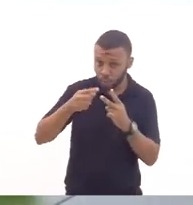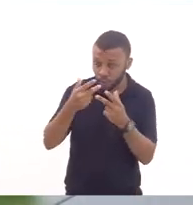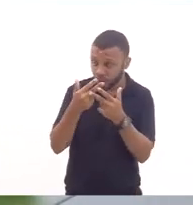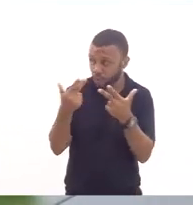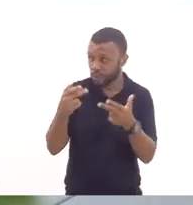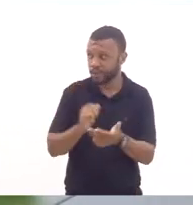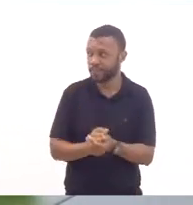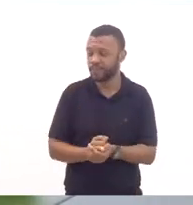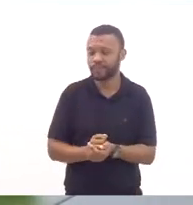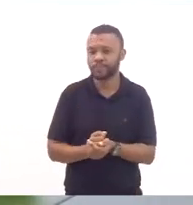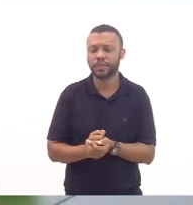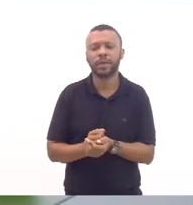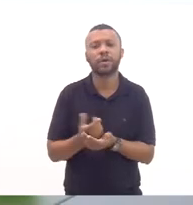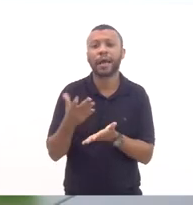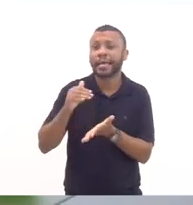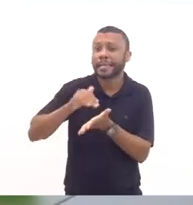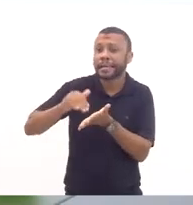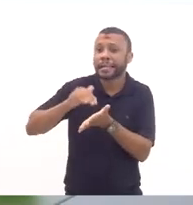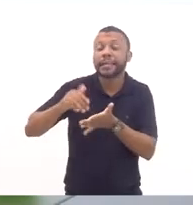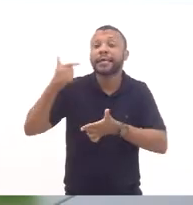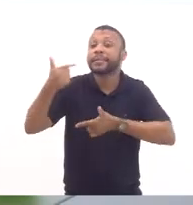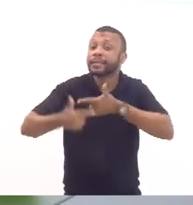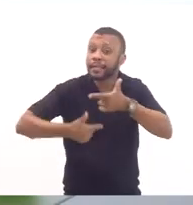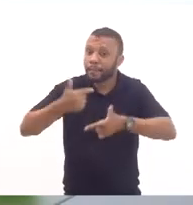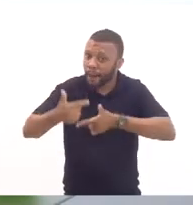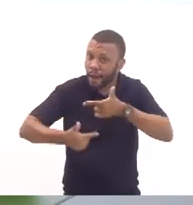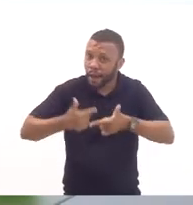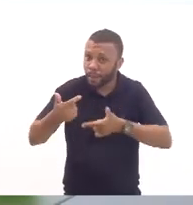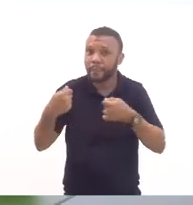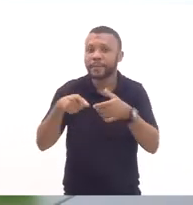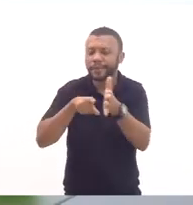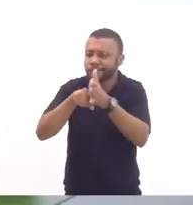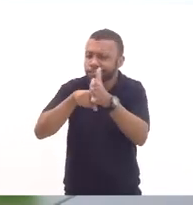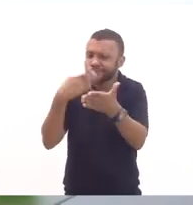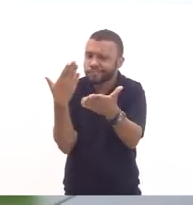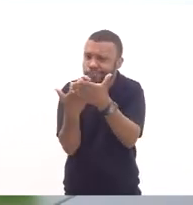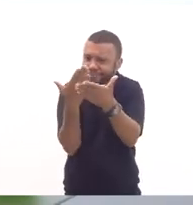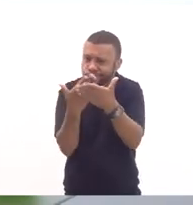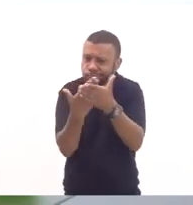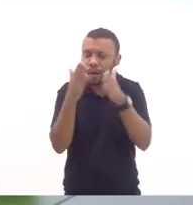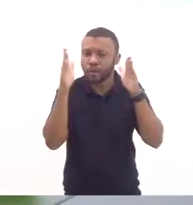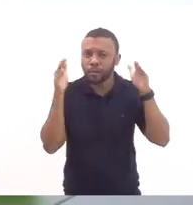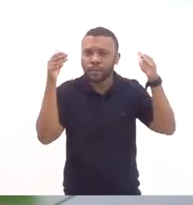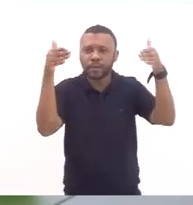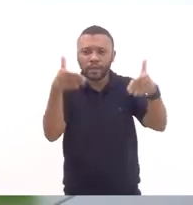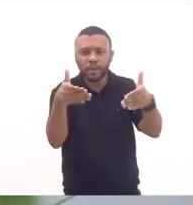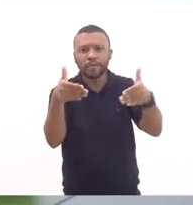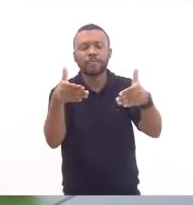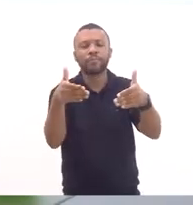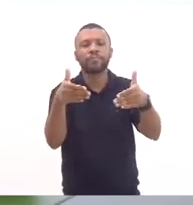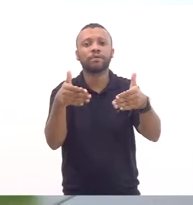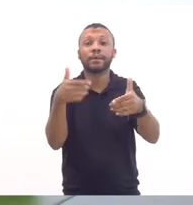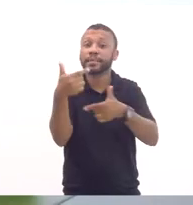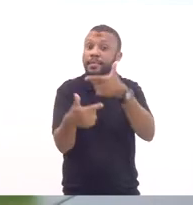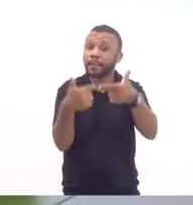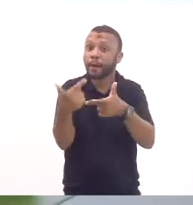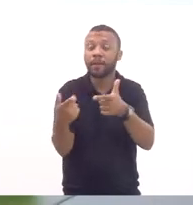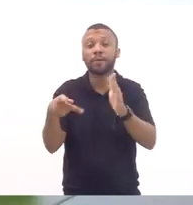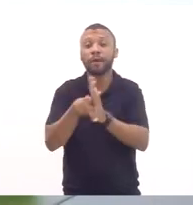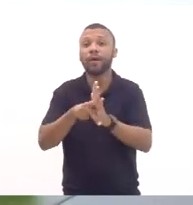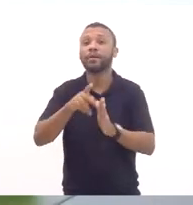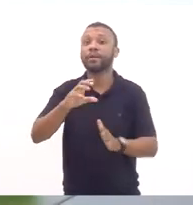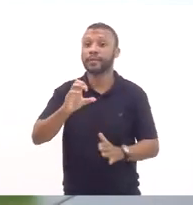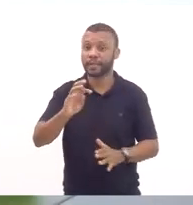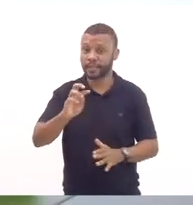Desde quando... A Secretaria de Trabalho tem que fazer estudos específicos para mandar o governador. Esse trabalho é do CETERJ.